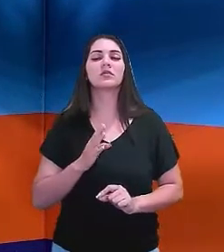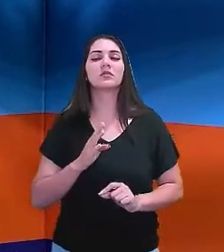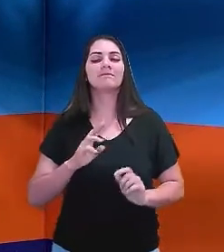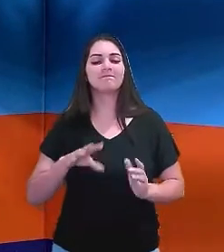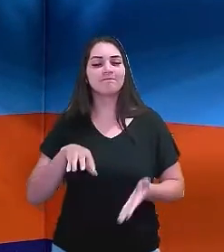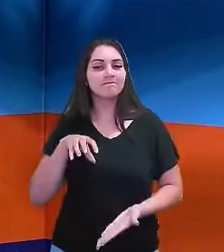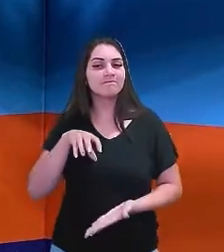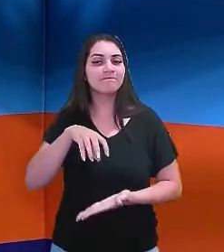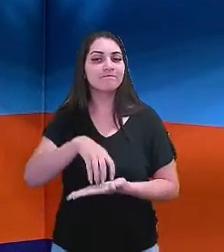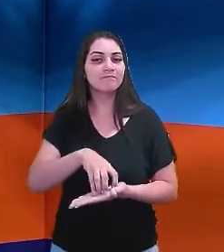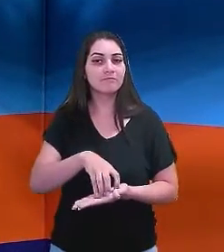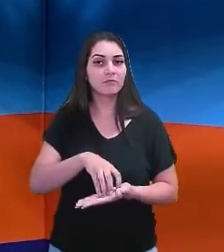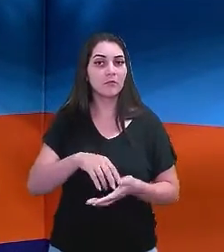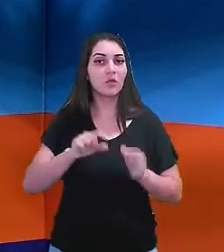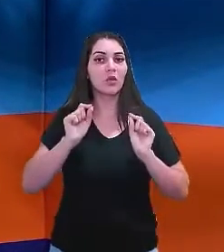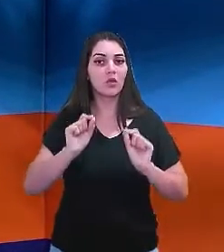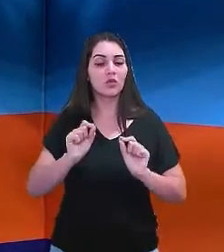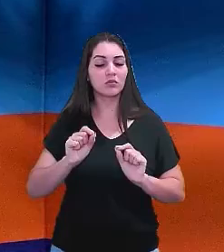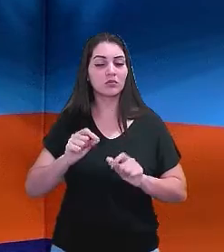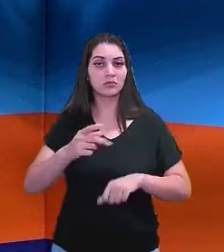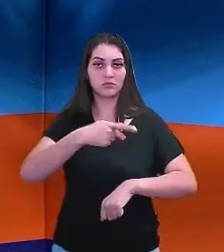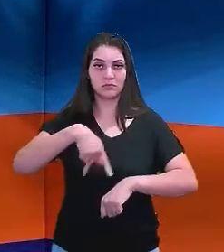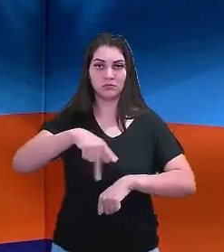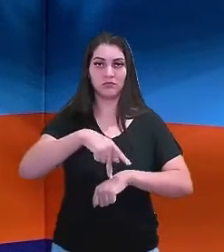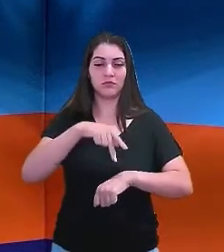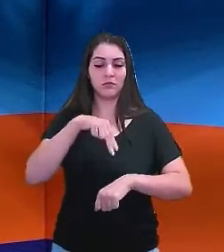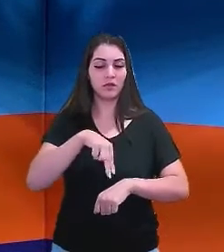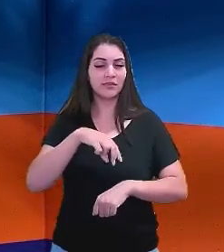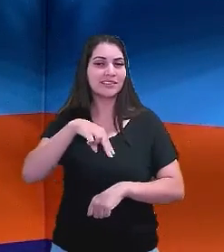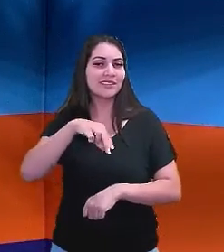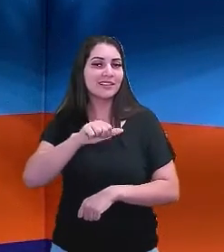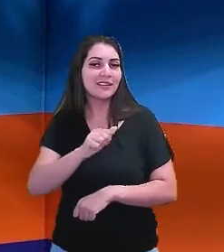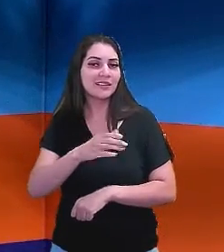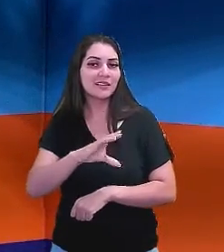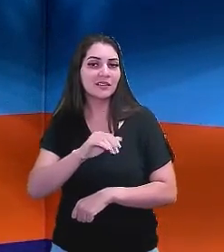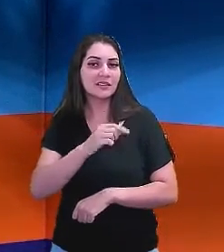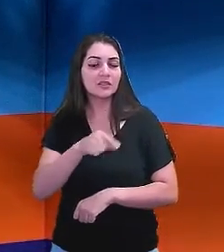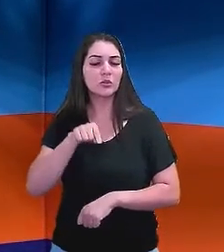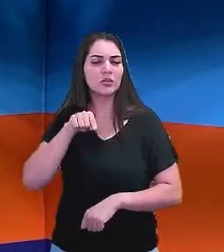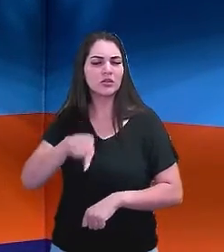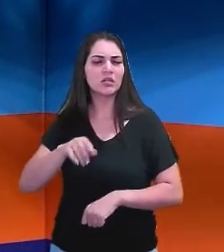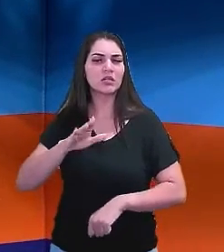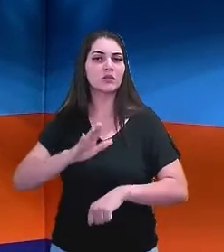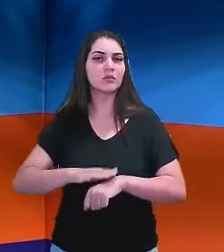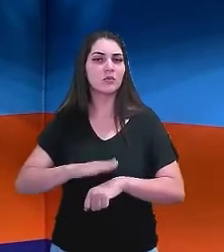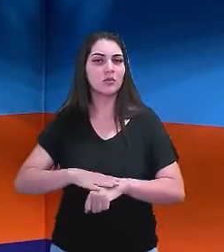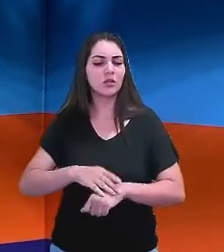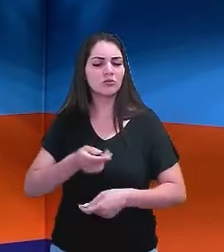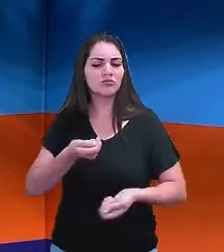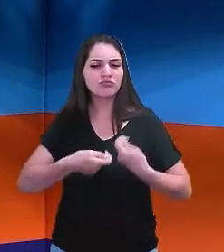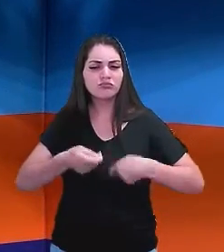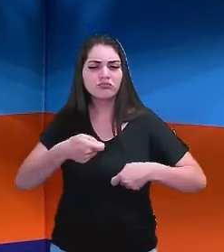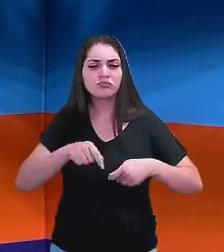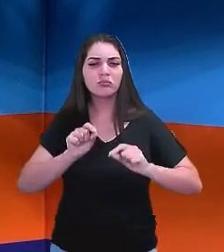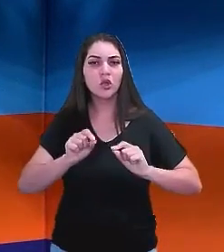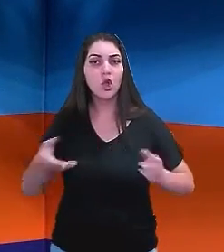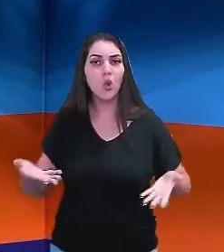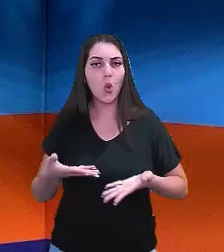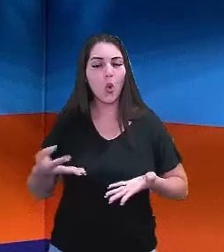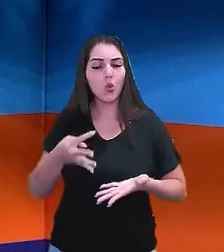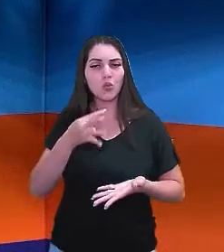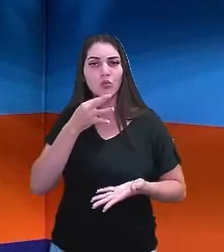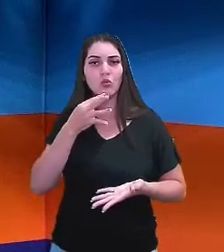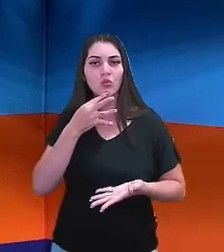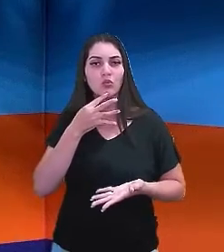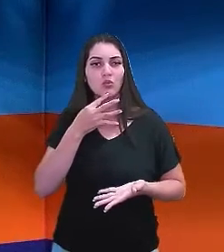consolidando enquanto nação. Então, é nesse momento que os símbolos que hoje nós